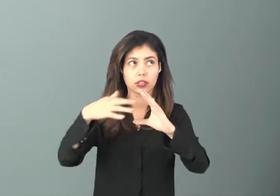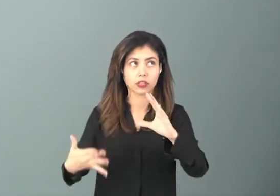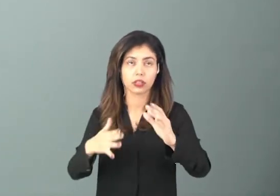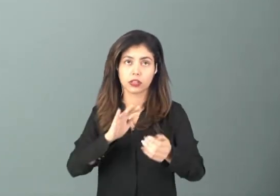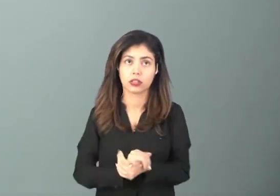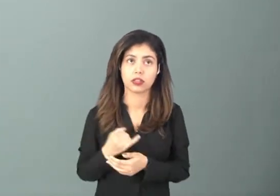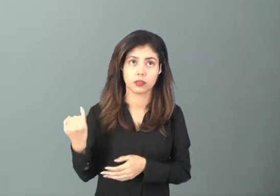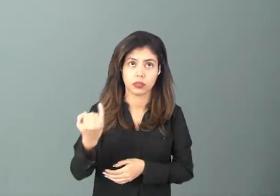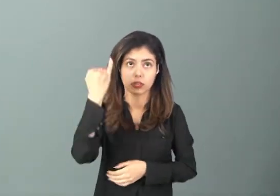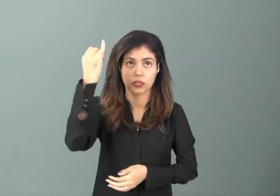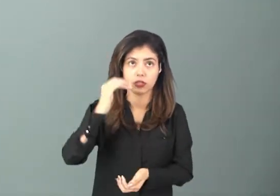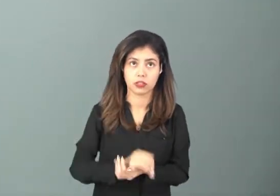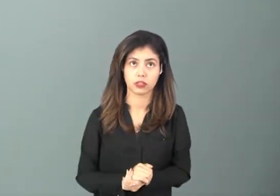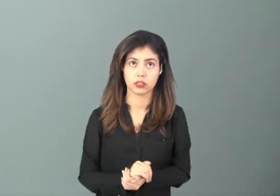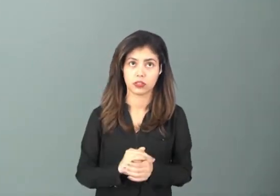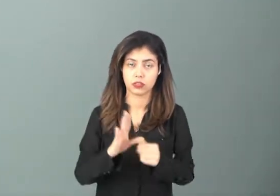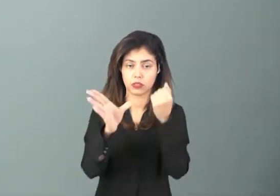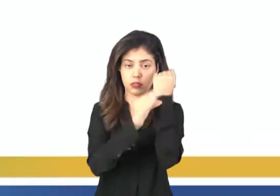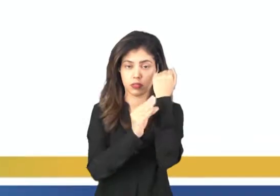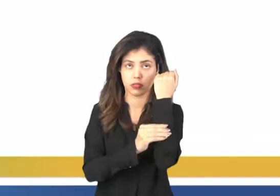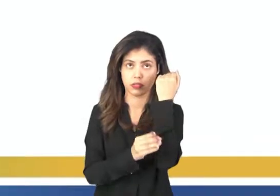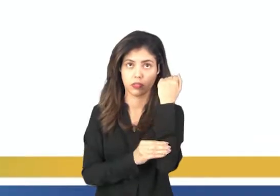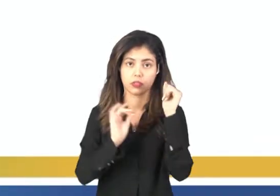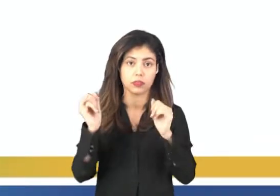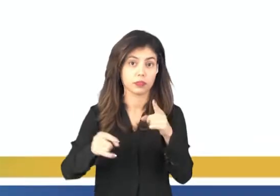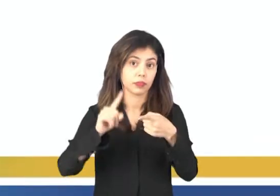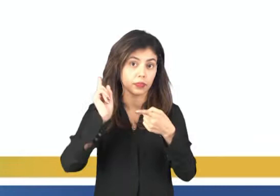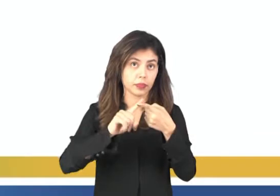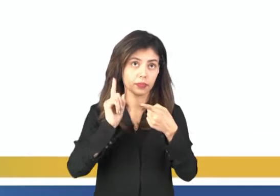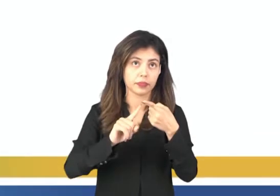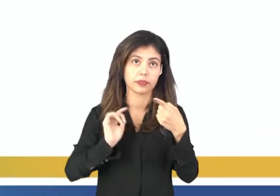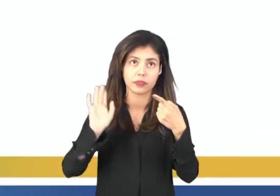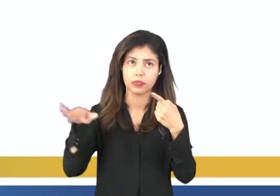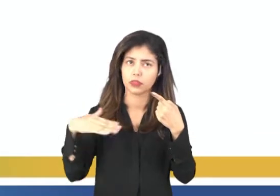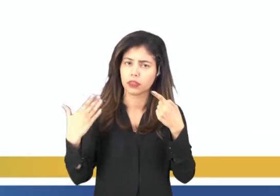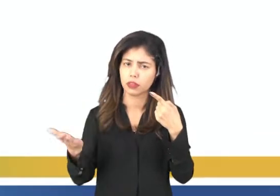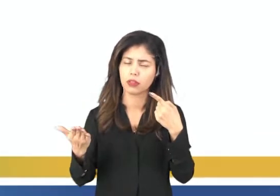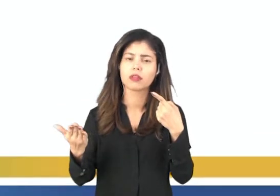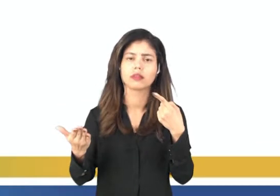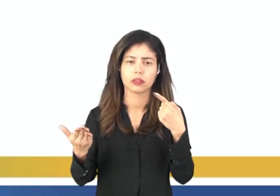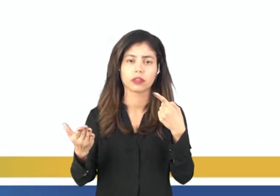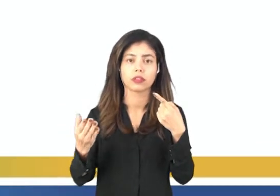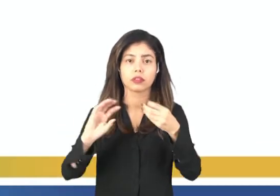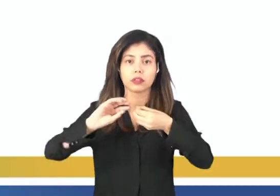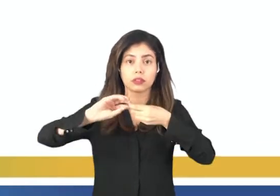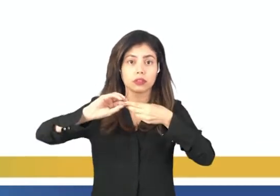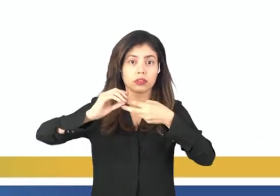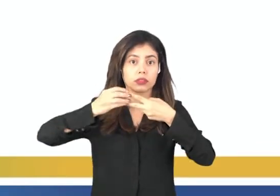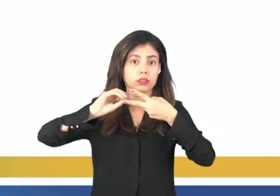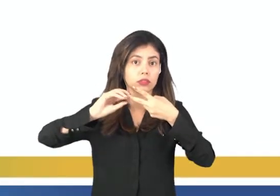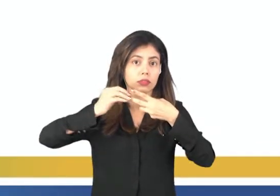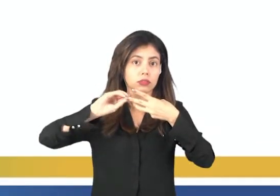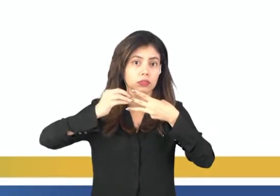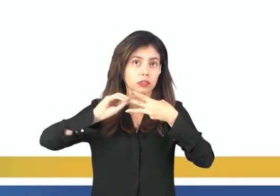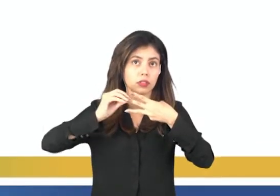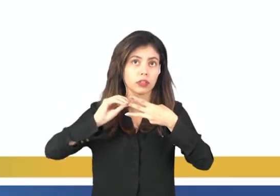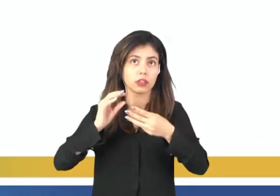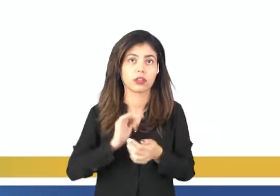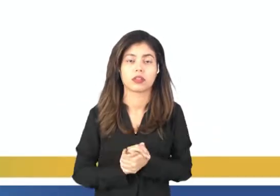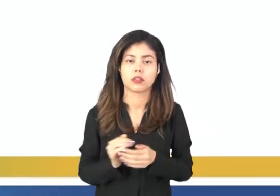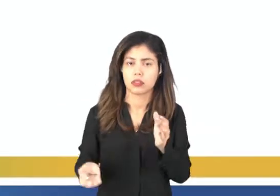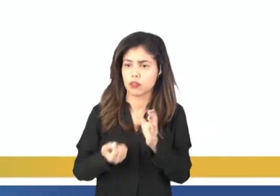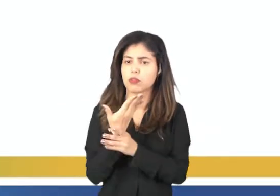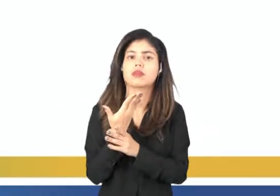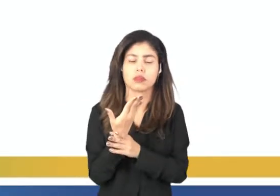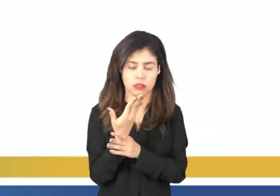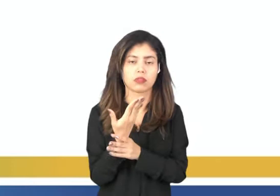características principais dos tecidos musculares primeiro quais são os tipos de células que formam o tecido muscular estriado